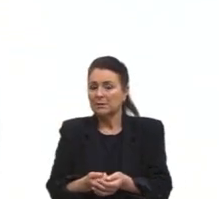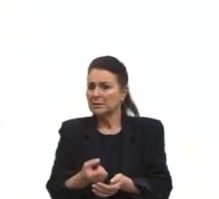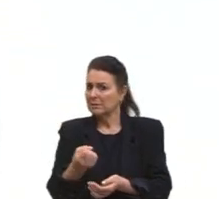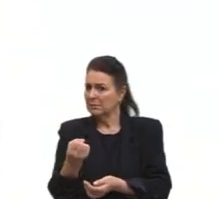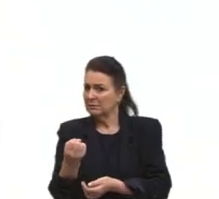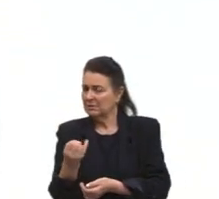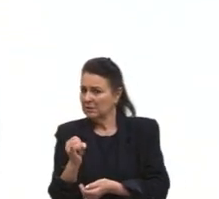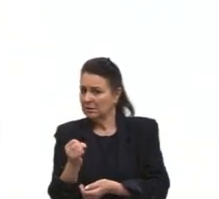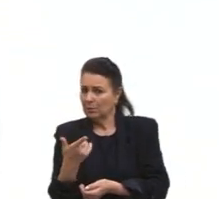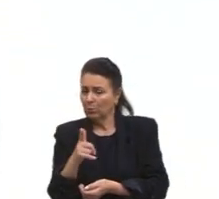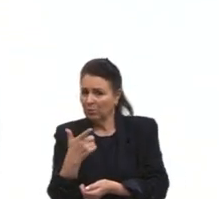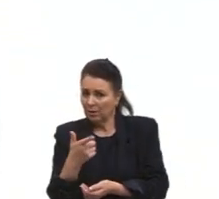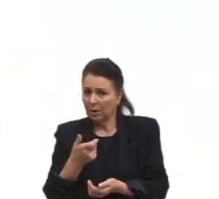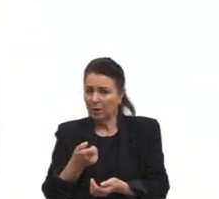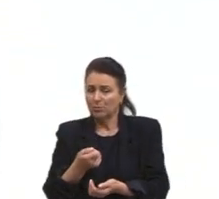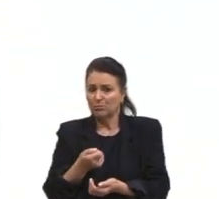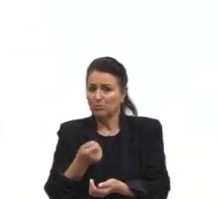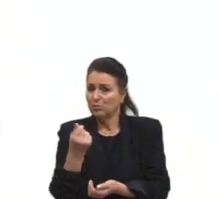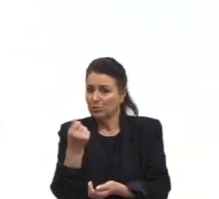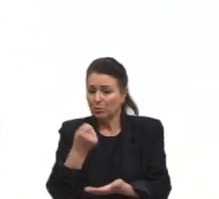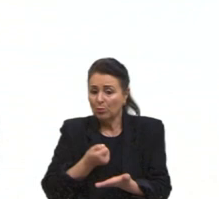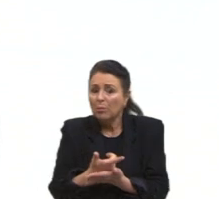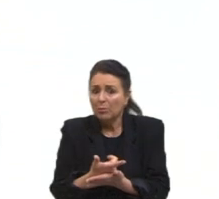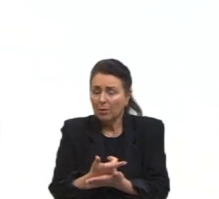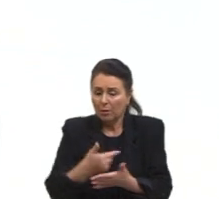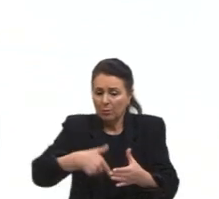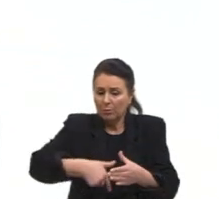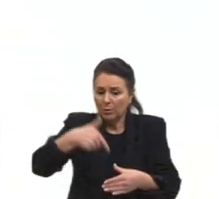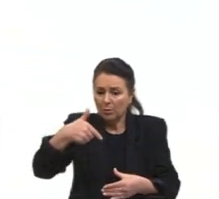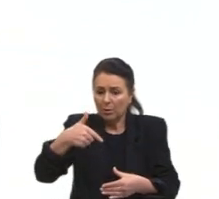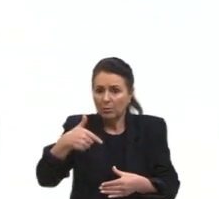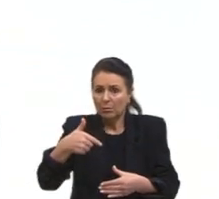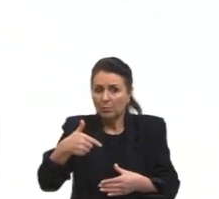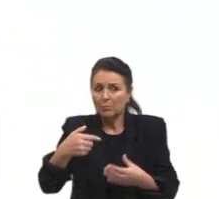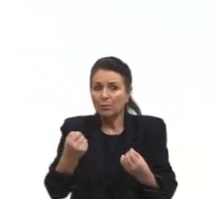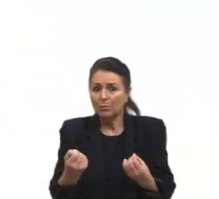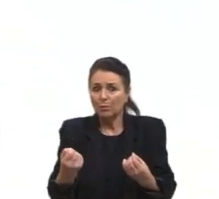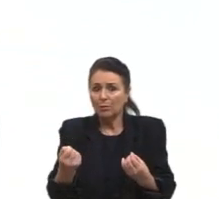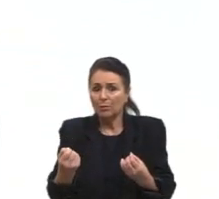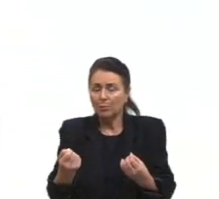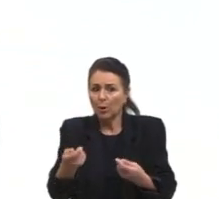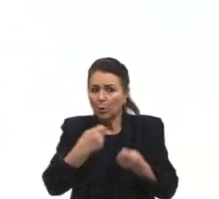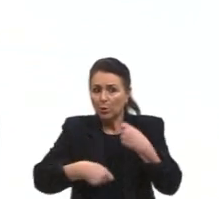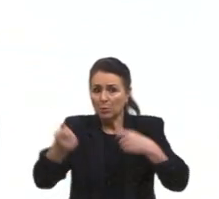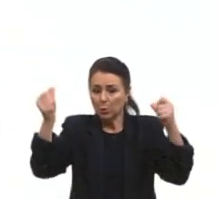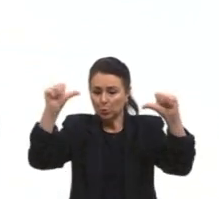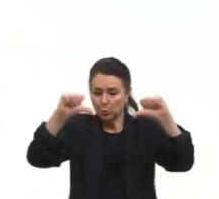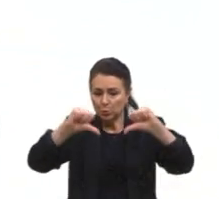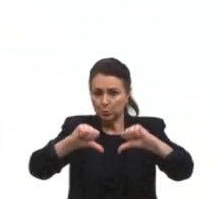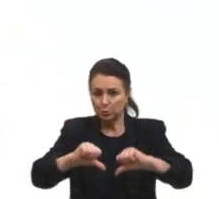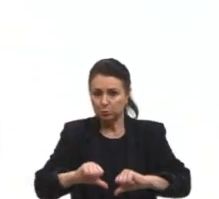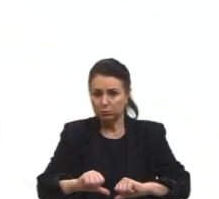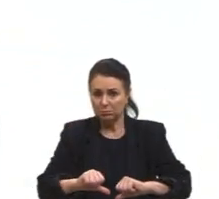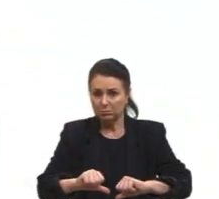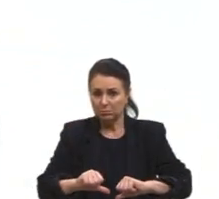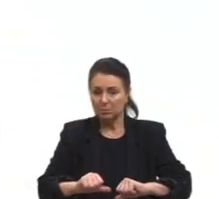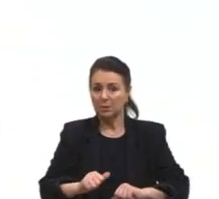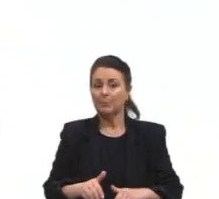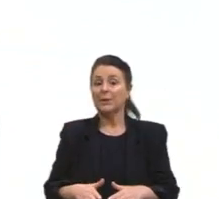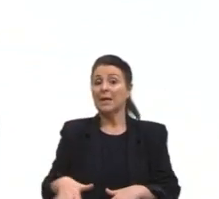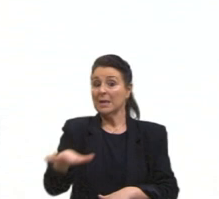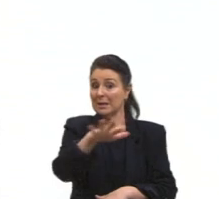comprar o petróleo e manter a sociedade então eu vou entrar em colapso justamente no na área